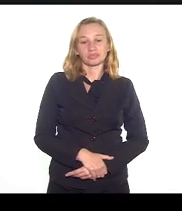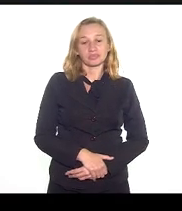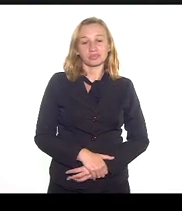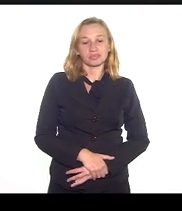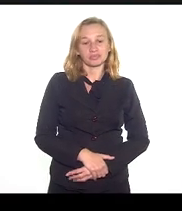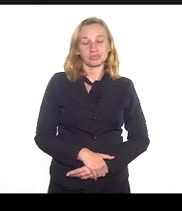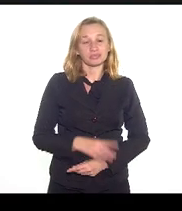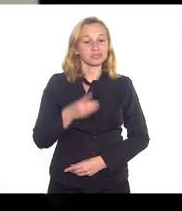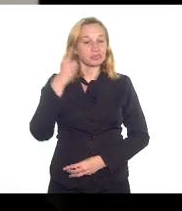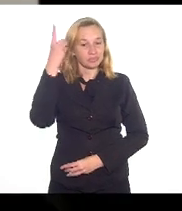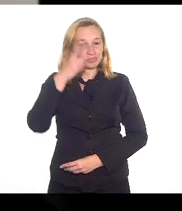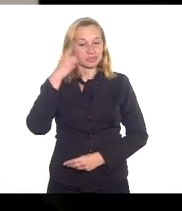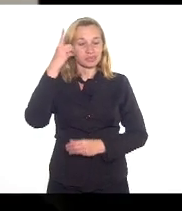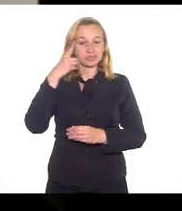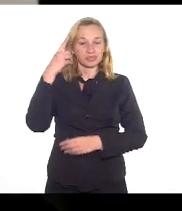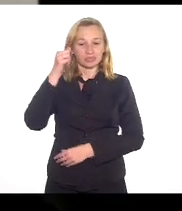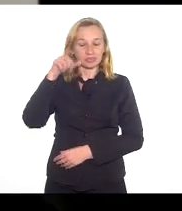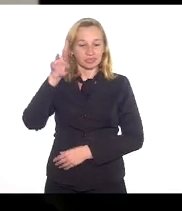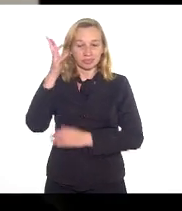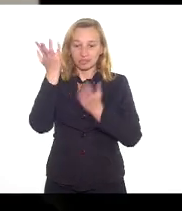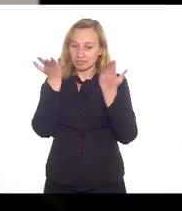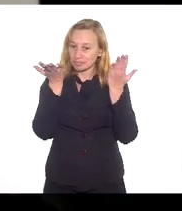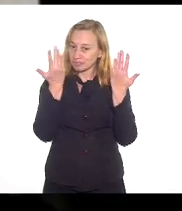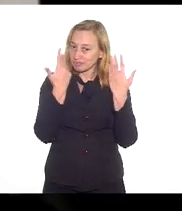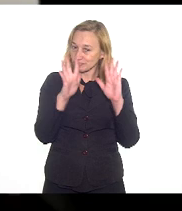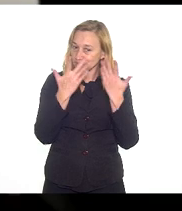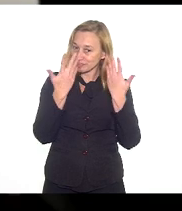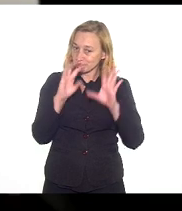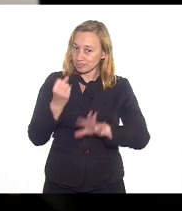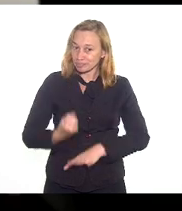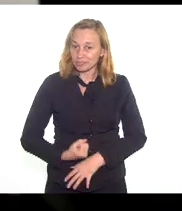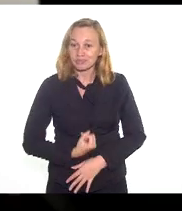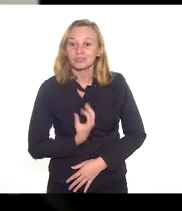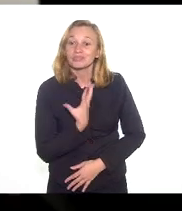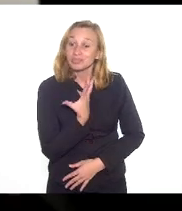Deputado Eliomar, parabéns pelo poema.